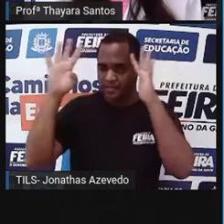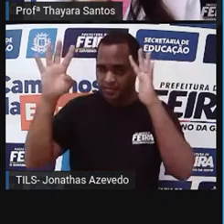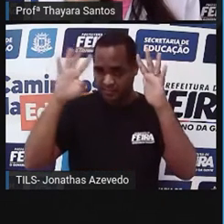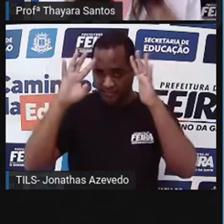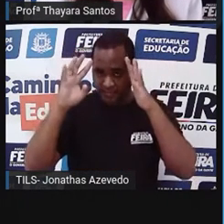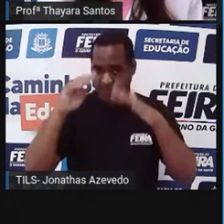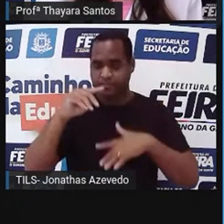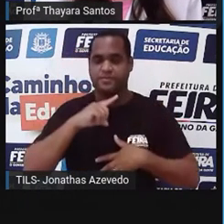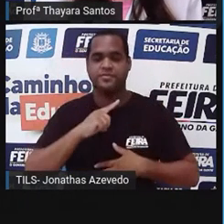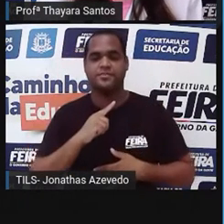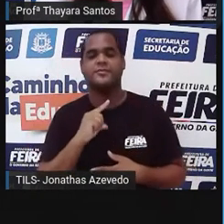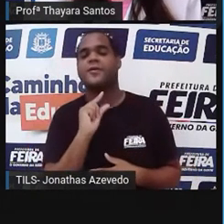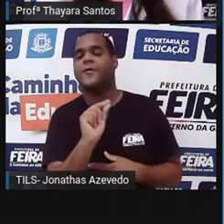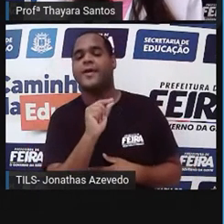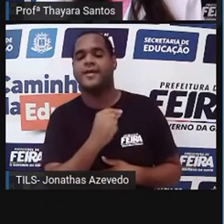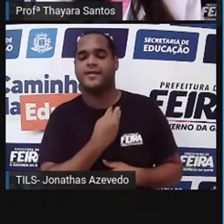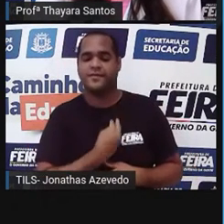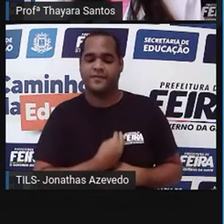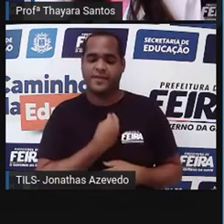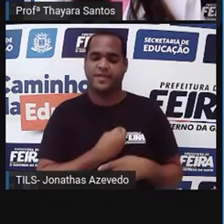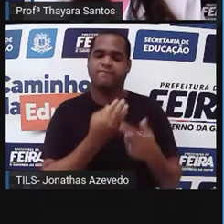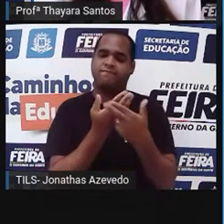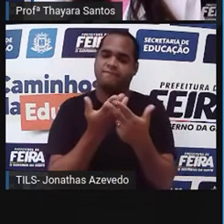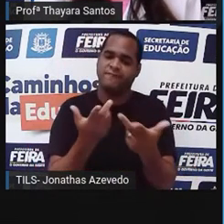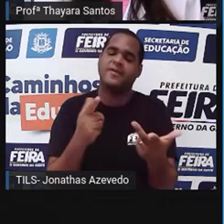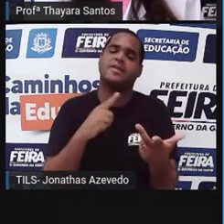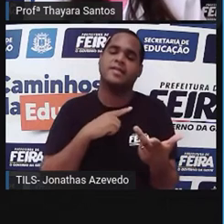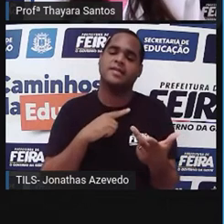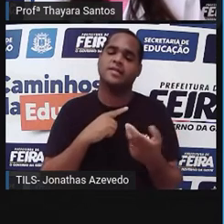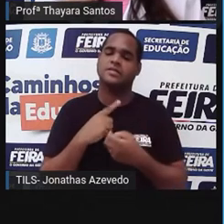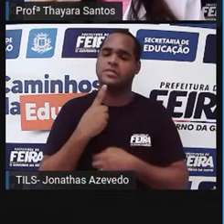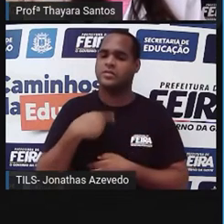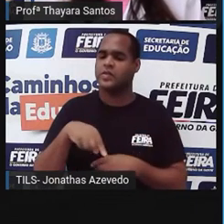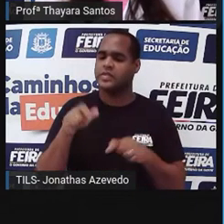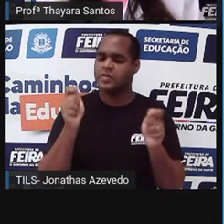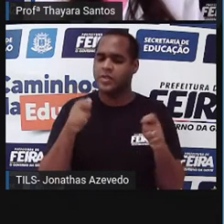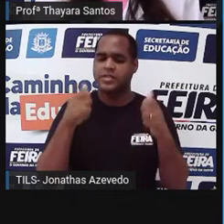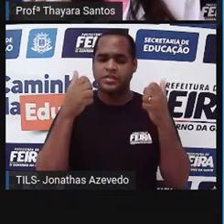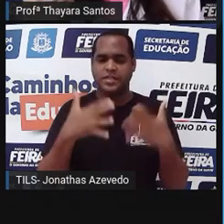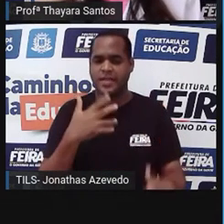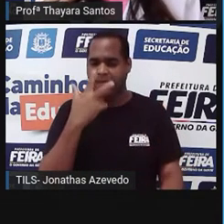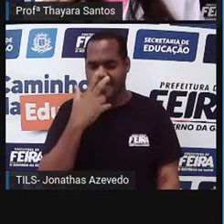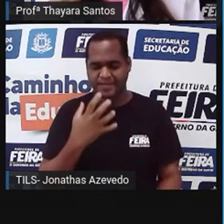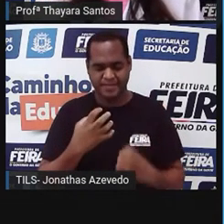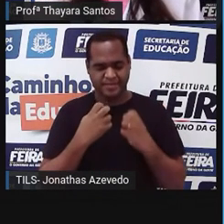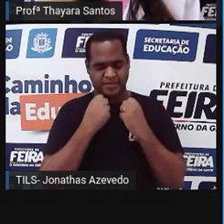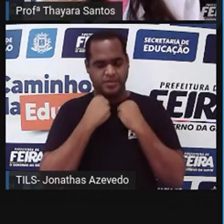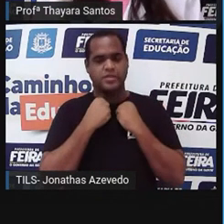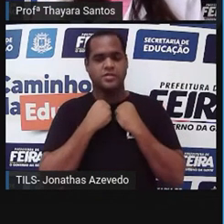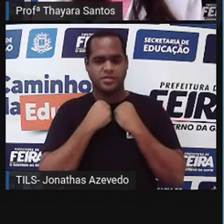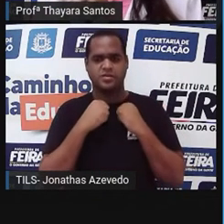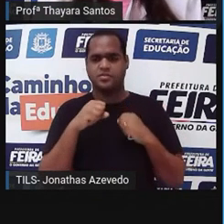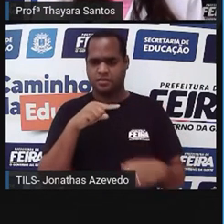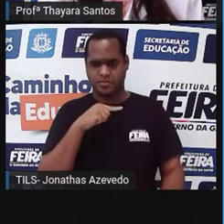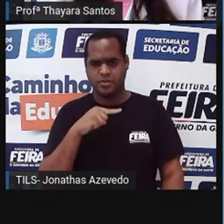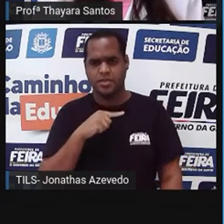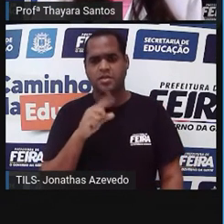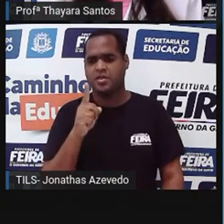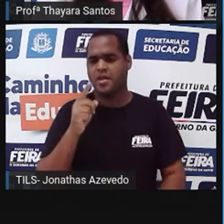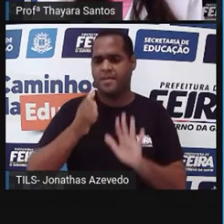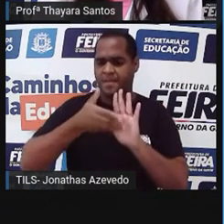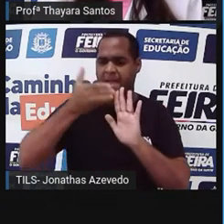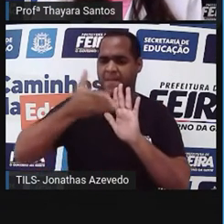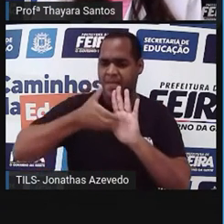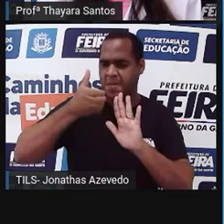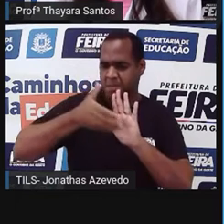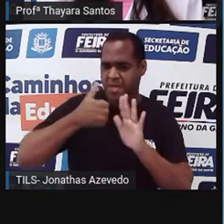também pensar nos outros seres vivos que estão ali, porque nós não podemos ser tão egoístas ao ponto de achar que a gente só pode tirar, tirar, tirar